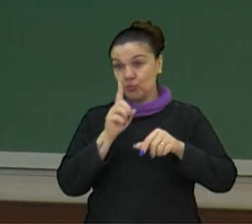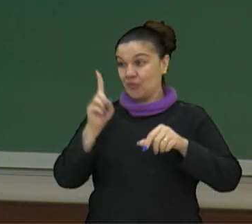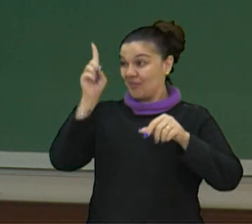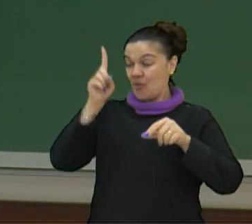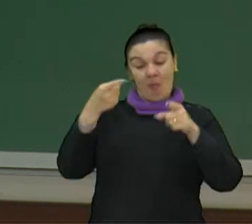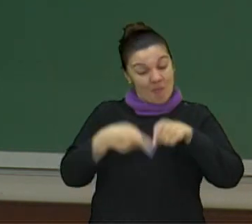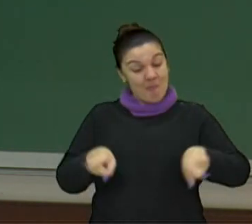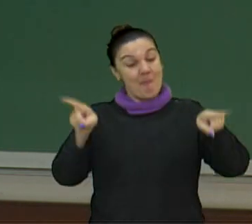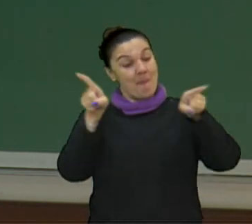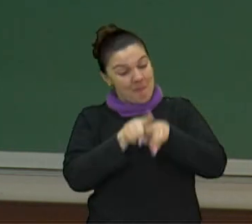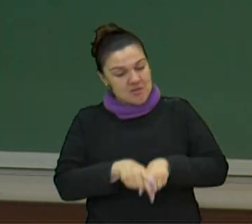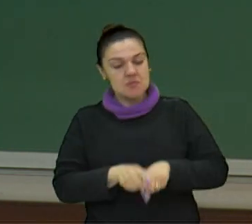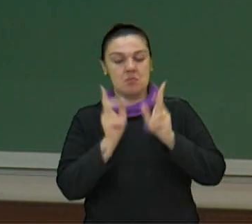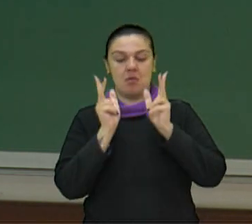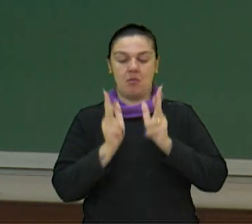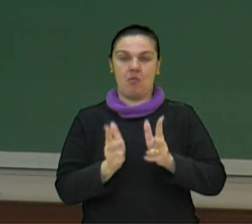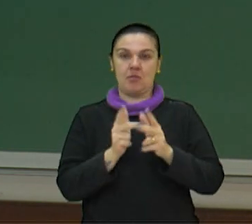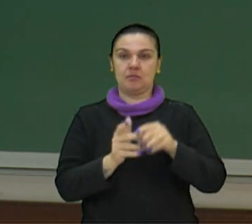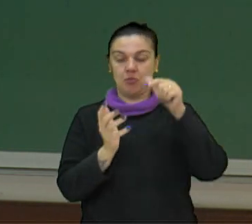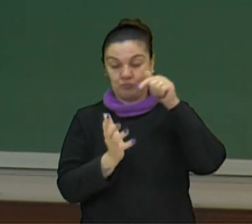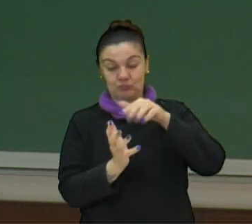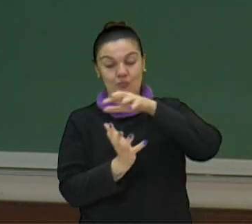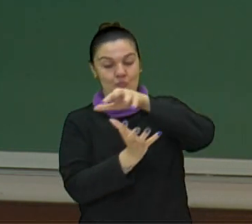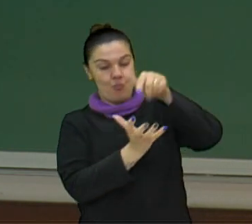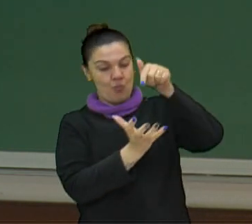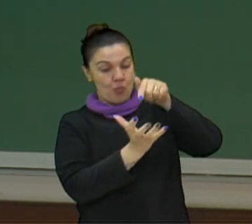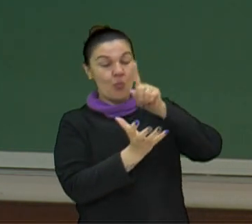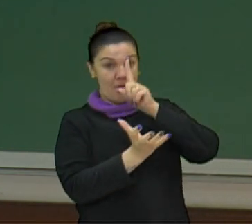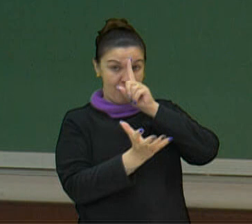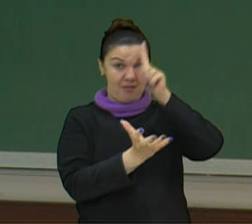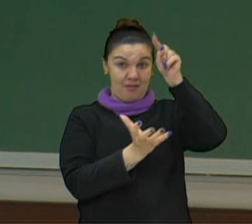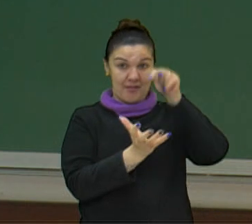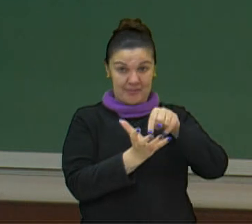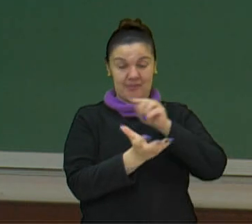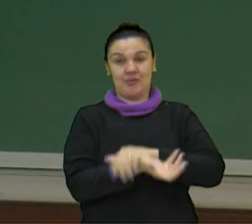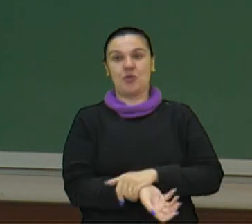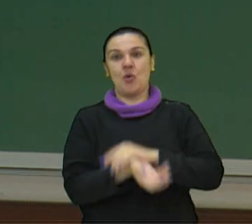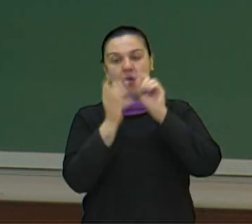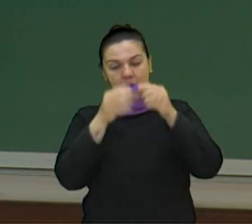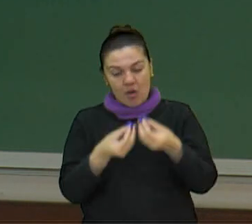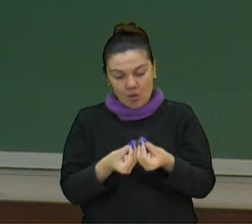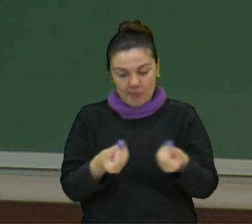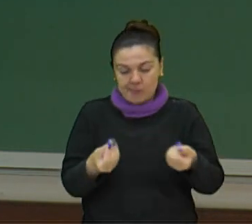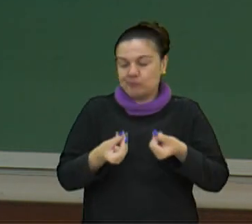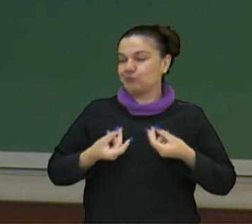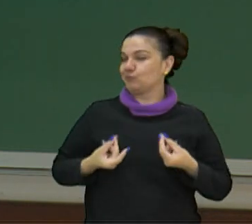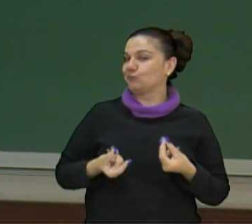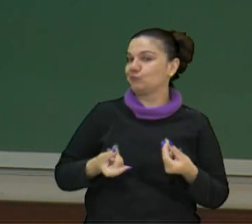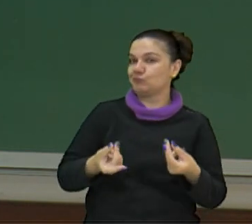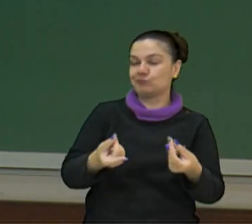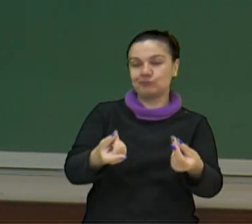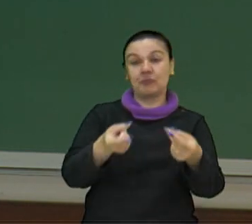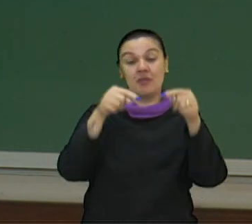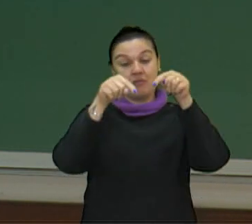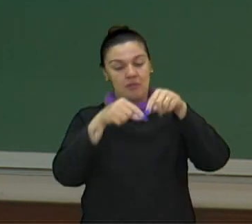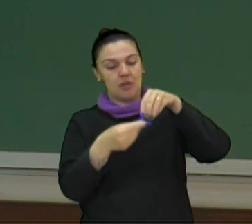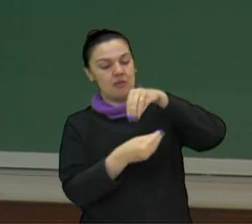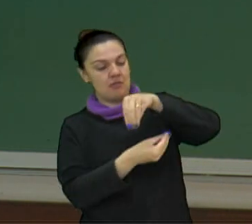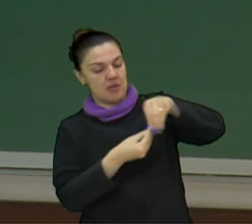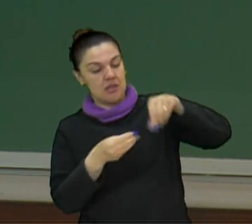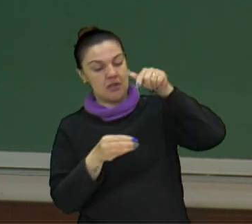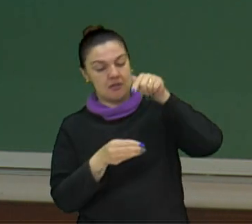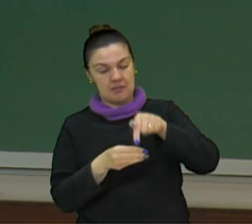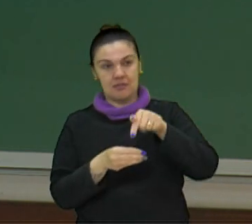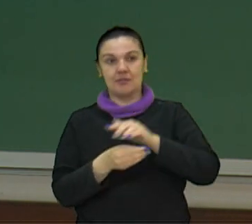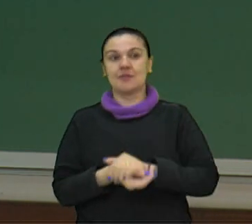a mesma coisa, por assim dizer. Deus é uma substância infinita e, dentro dessa substância